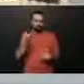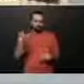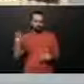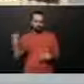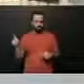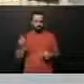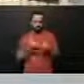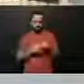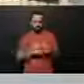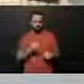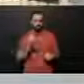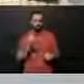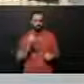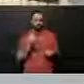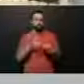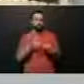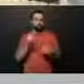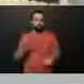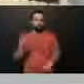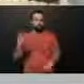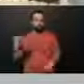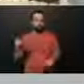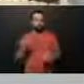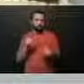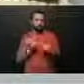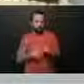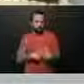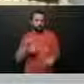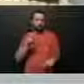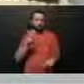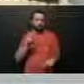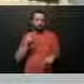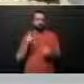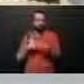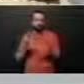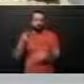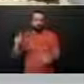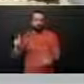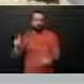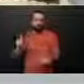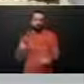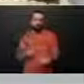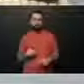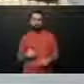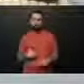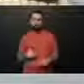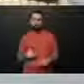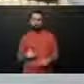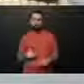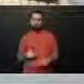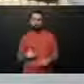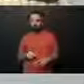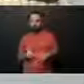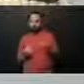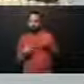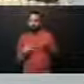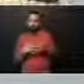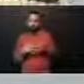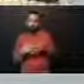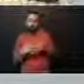2 grupinhos de 10, mais 5 grupinhos de 1. Viu? É normal se confundir